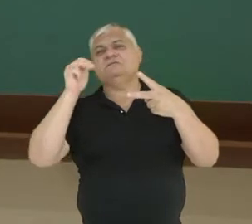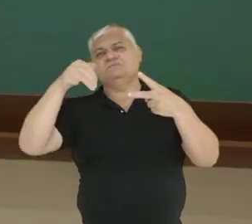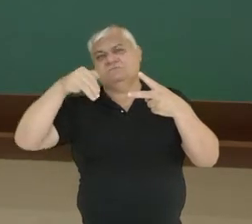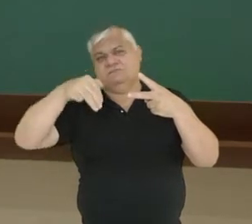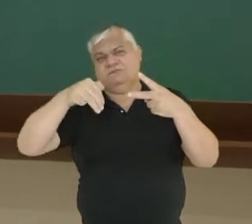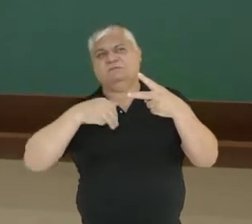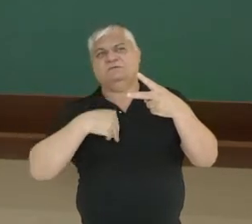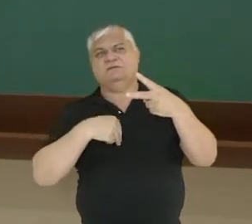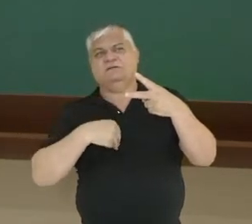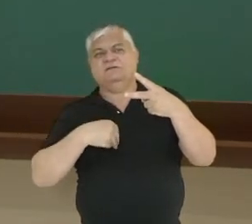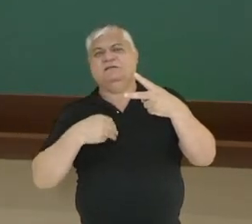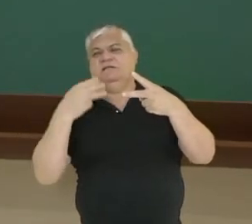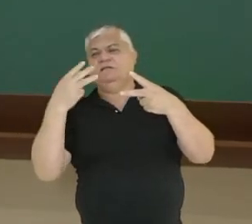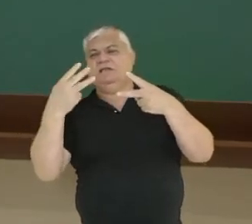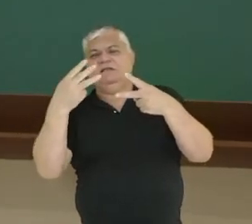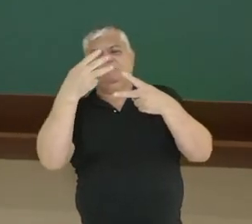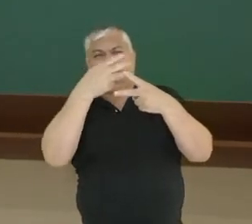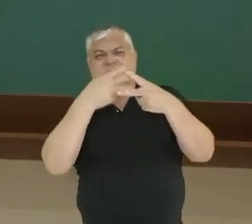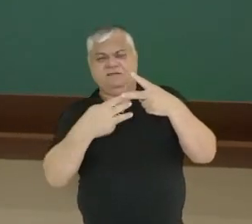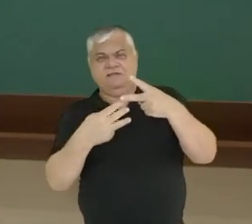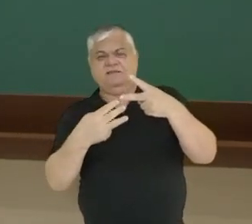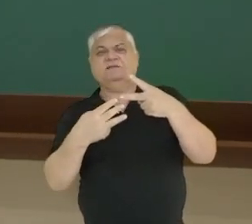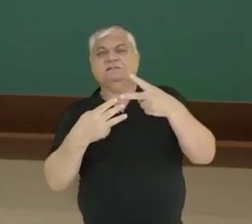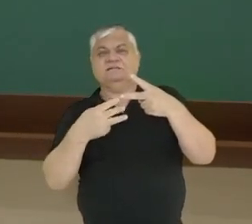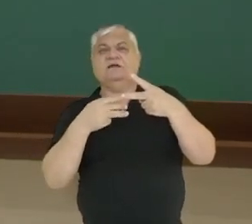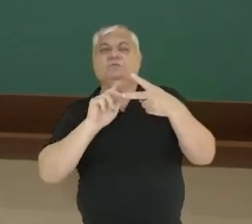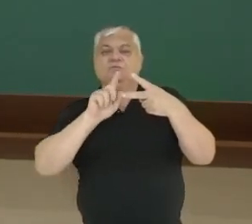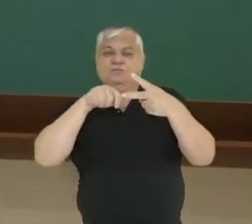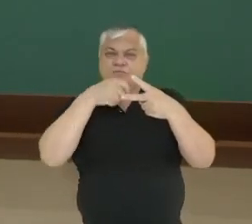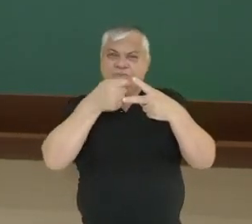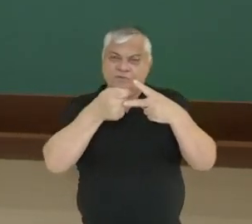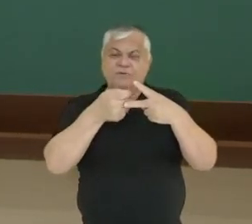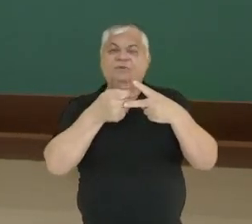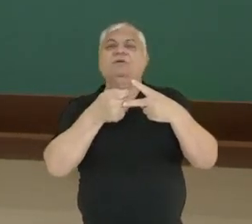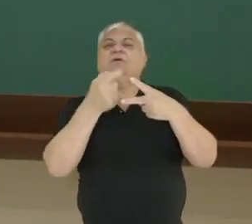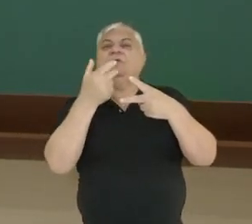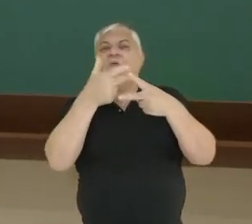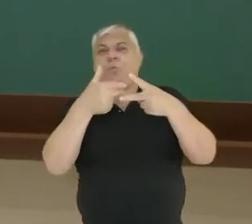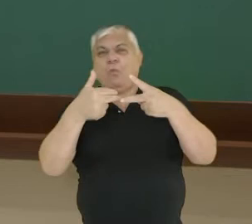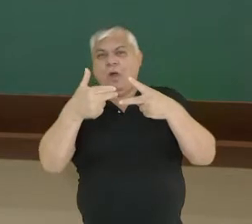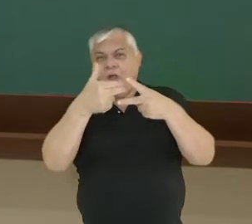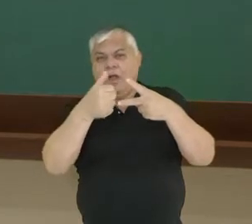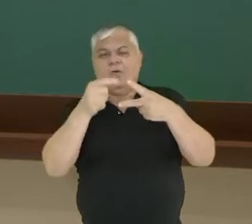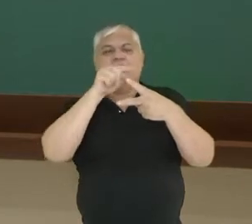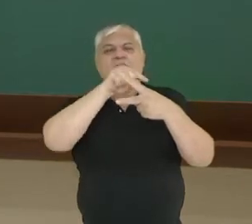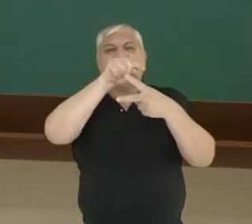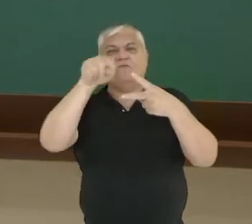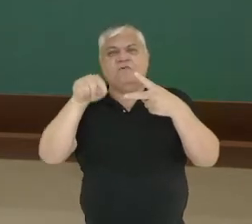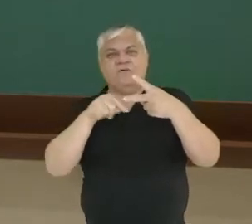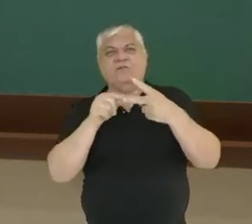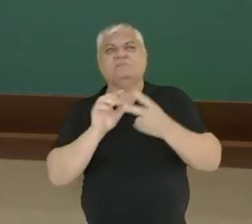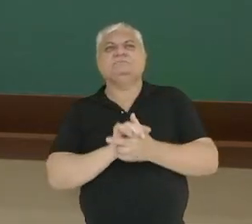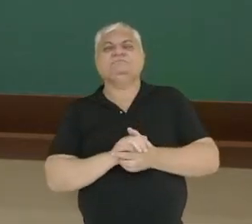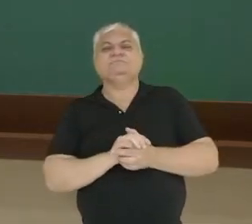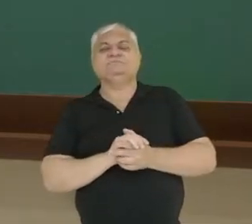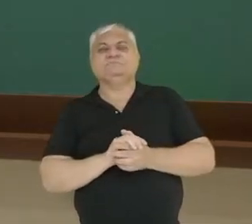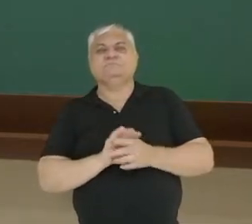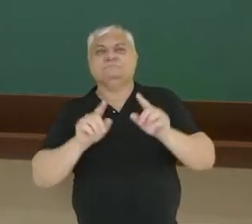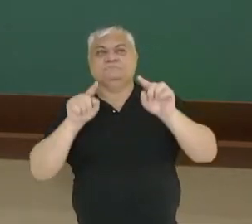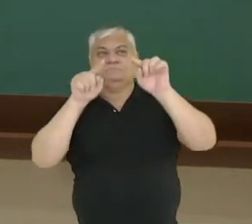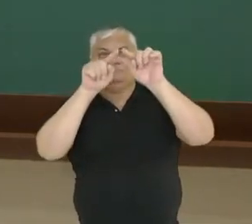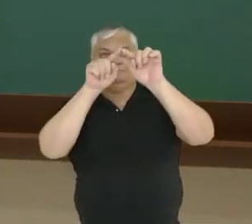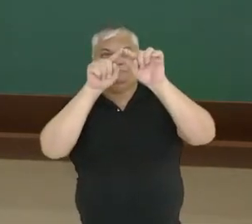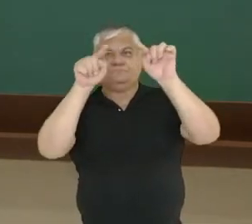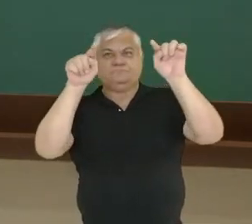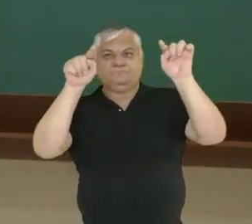Então 3, 3 e 3 e os ângulos internos possuem o mesmo valor. E aqui no